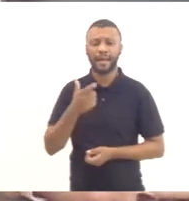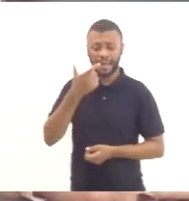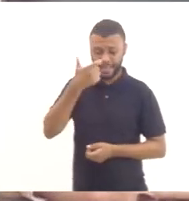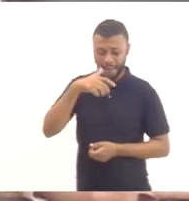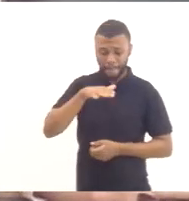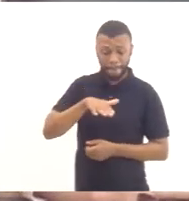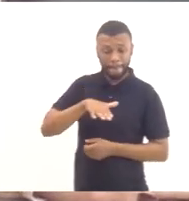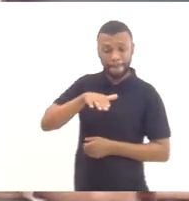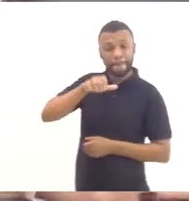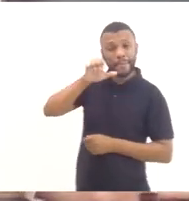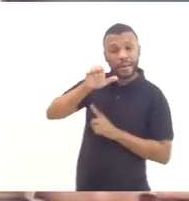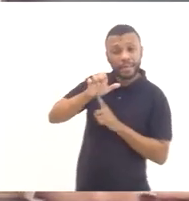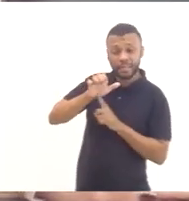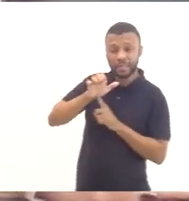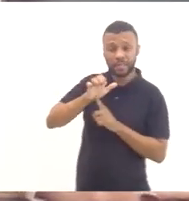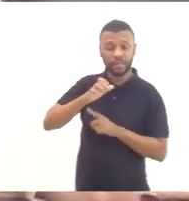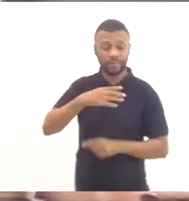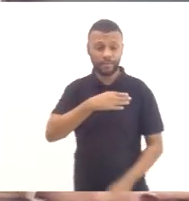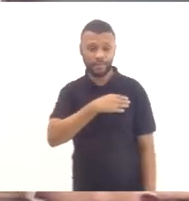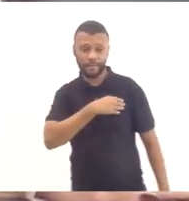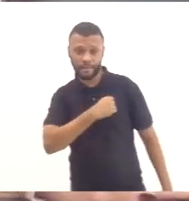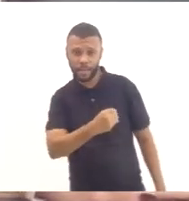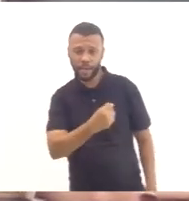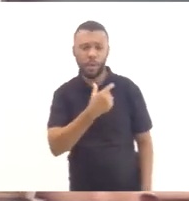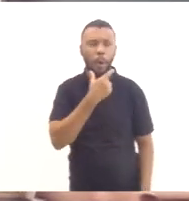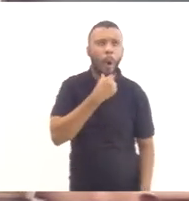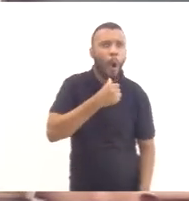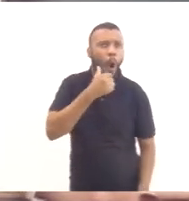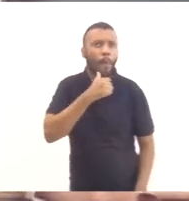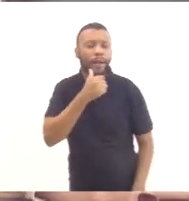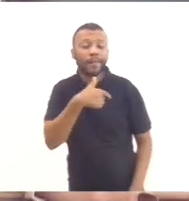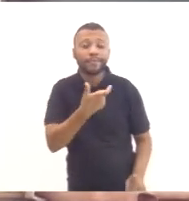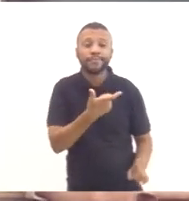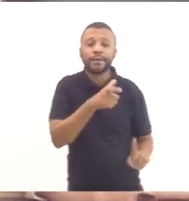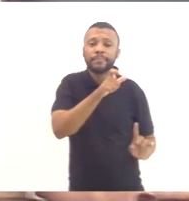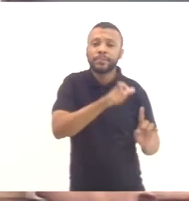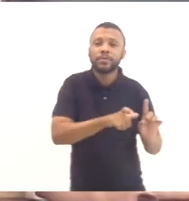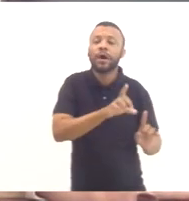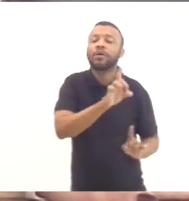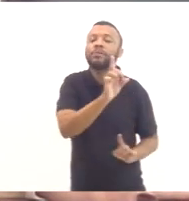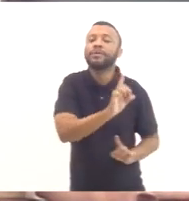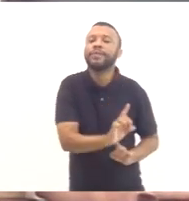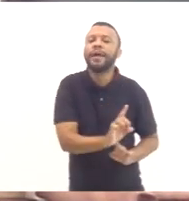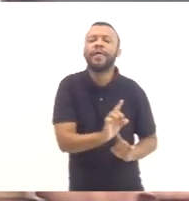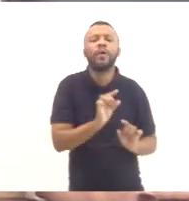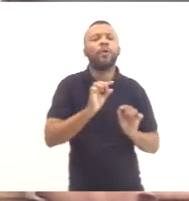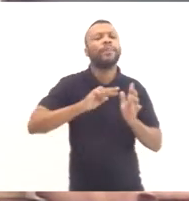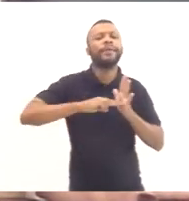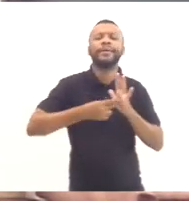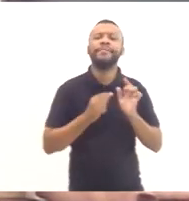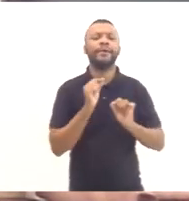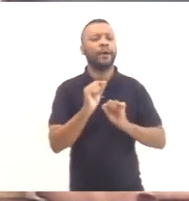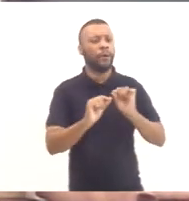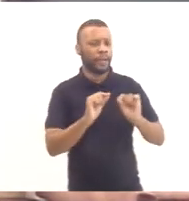um de um filho ou uma filha né de uma pessoa com deficiência bem